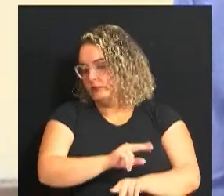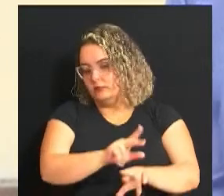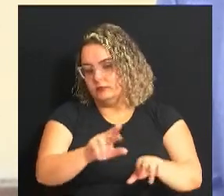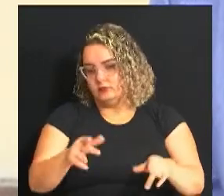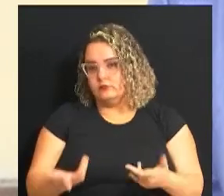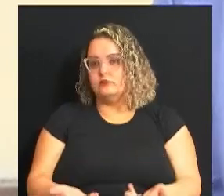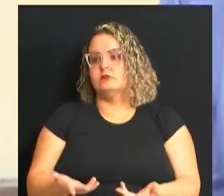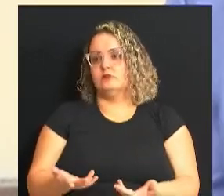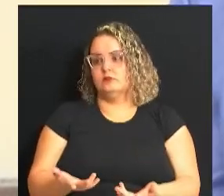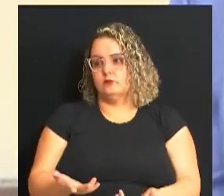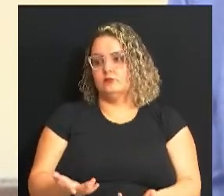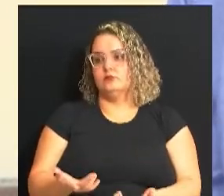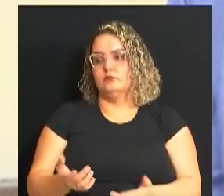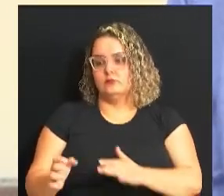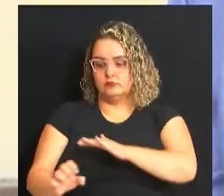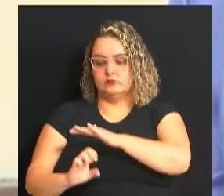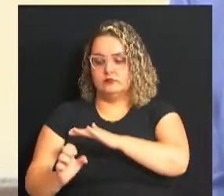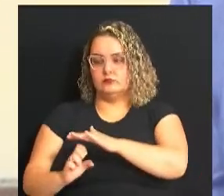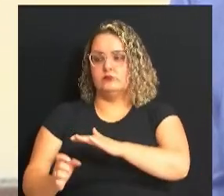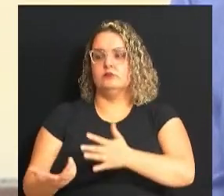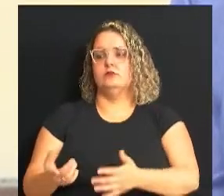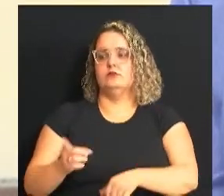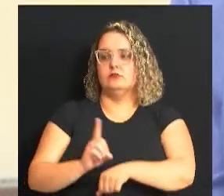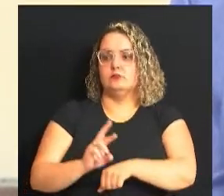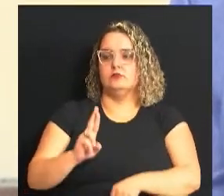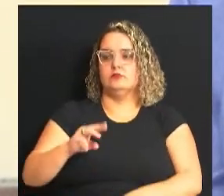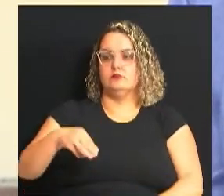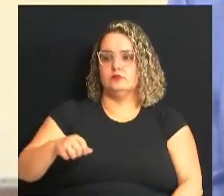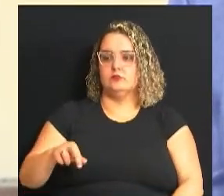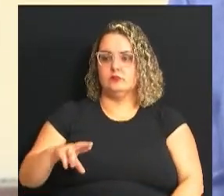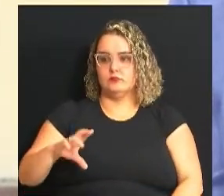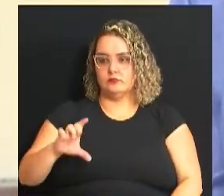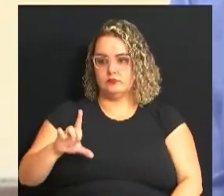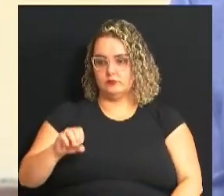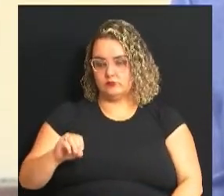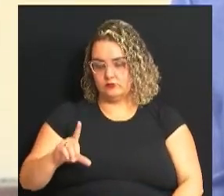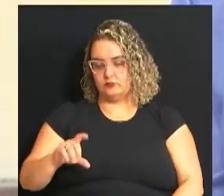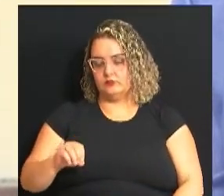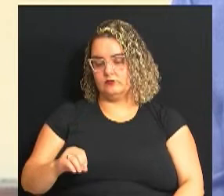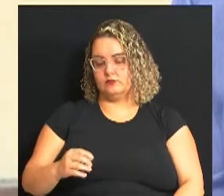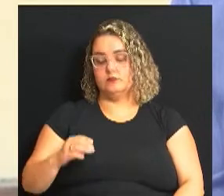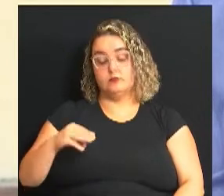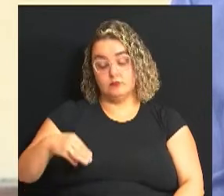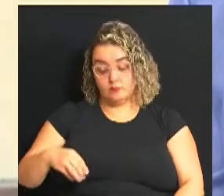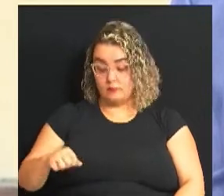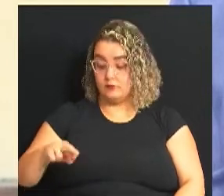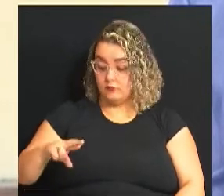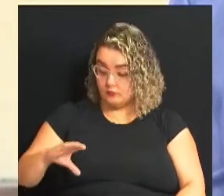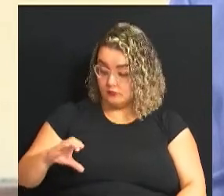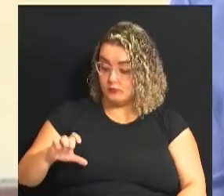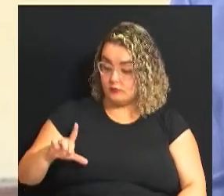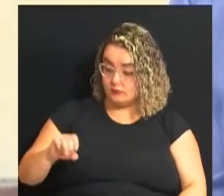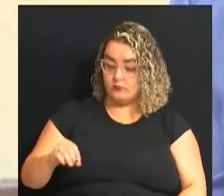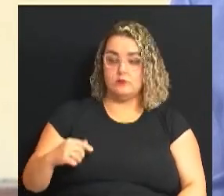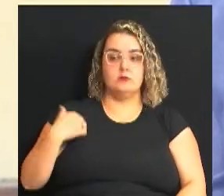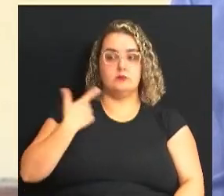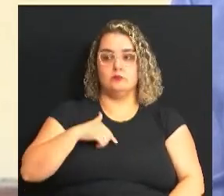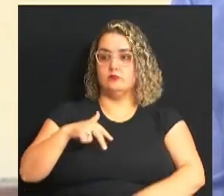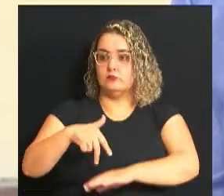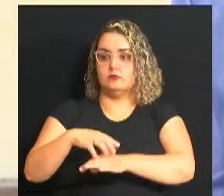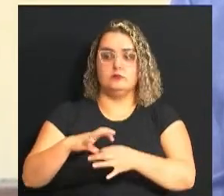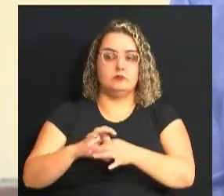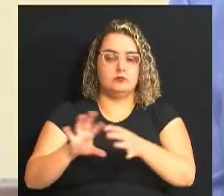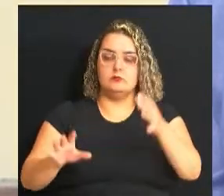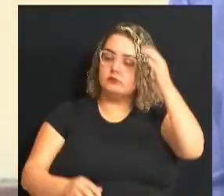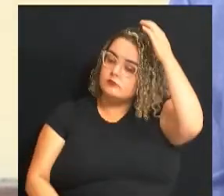empresa, o doutor Marcelo aqui está à mesa com a gente, qualquer dúvida, né, nós estamos à inteira disposição. Mas eu creio